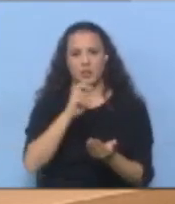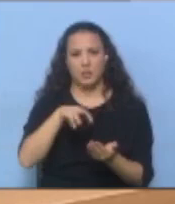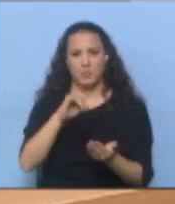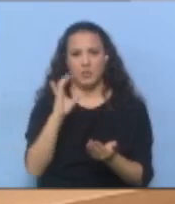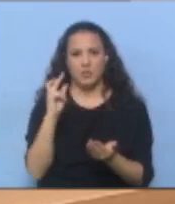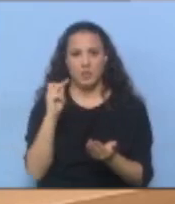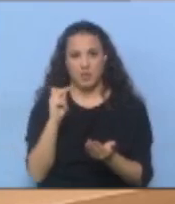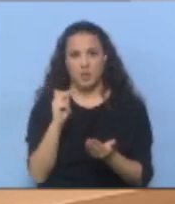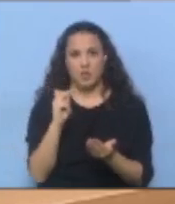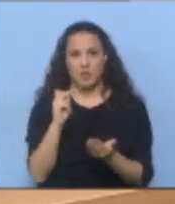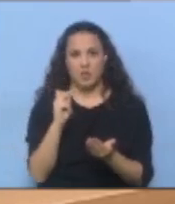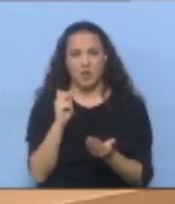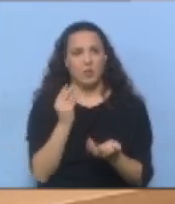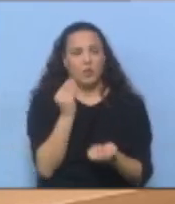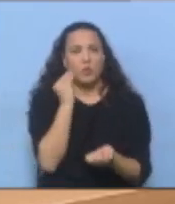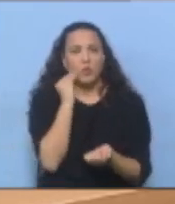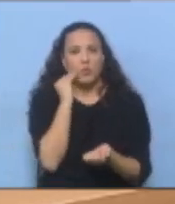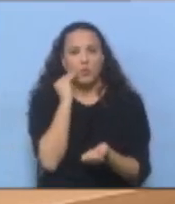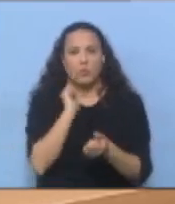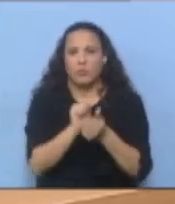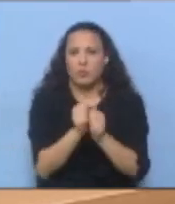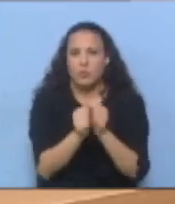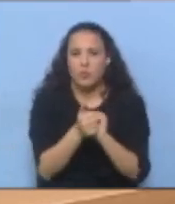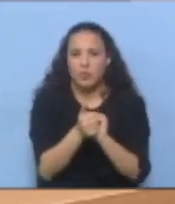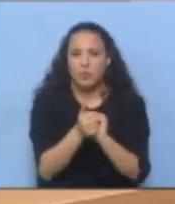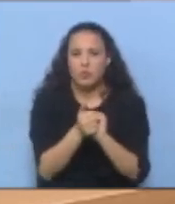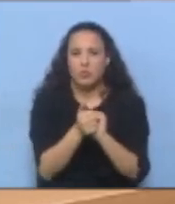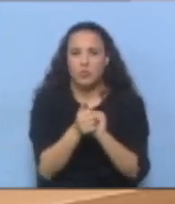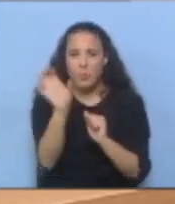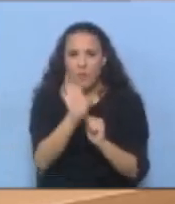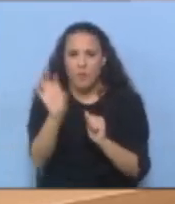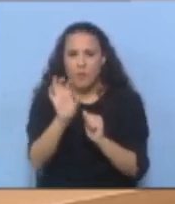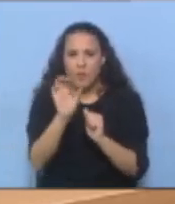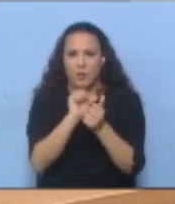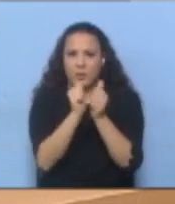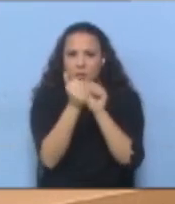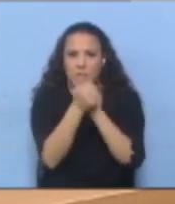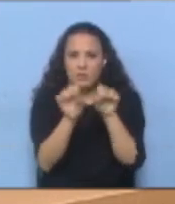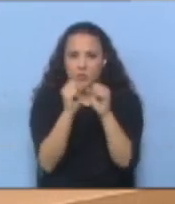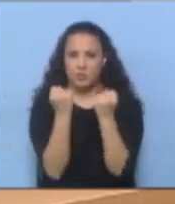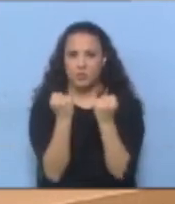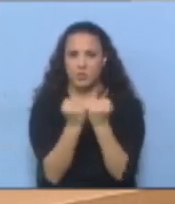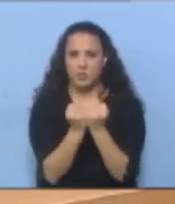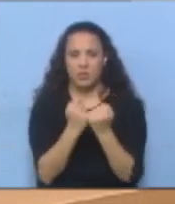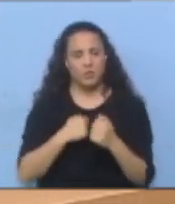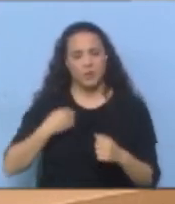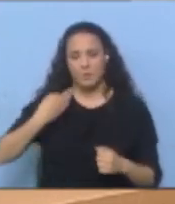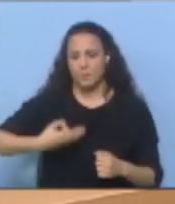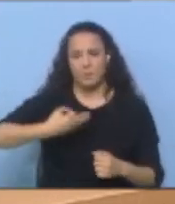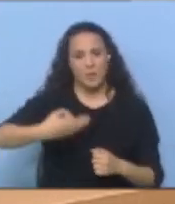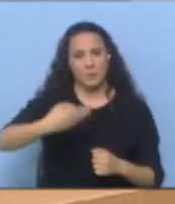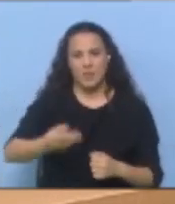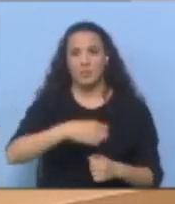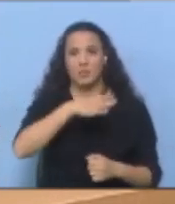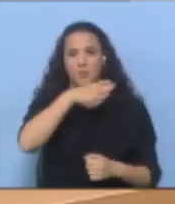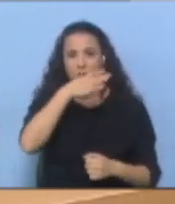que o desporto pode ser uma ferramenta de transformação da sociedade. Porque nós dizemos constantemente que o desporto é um reflexo